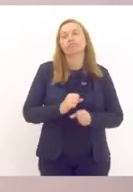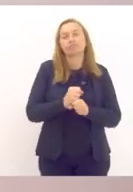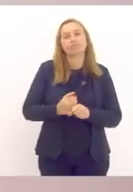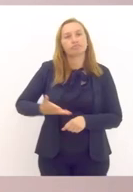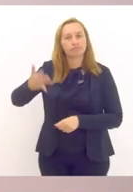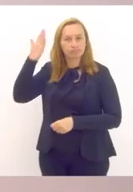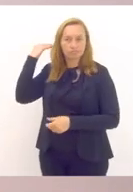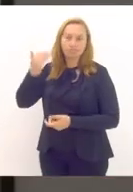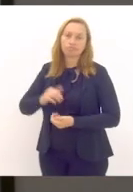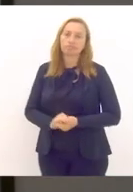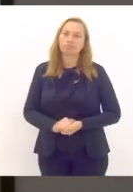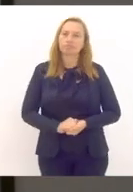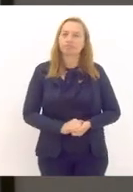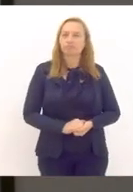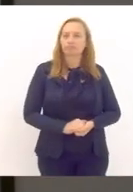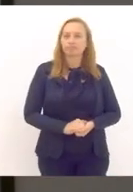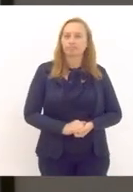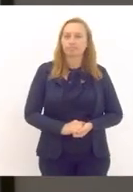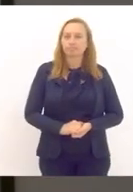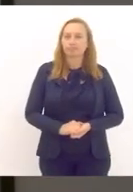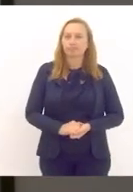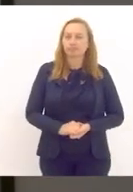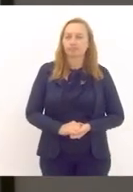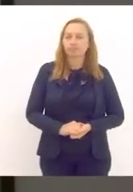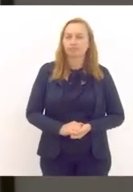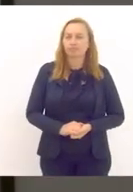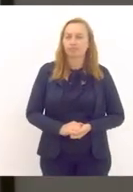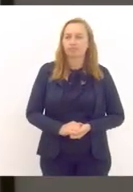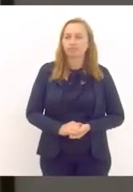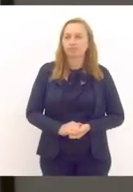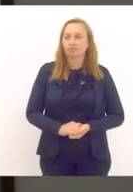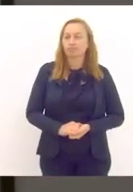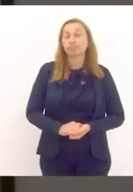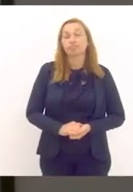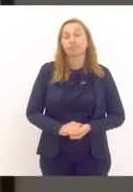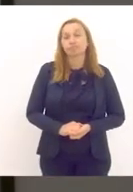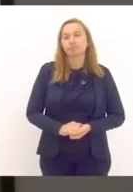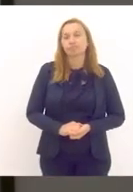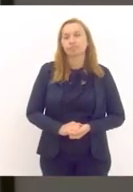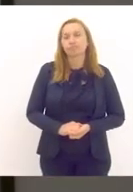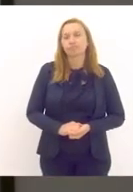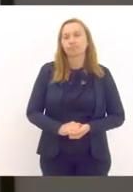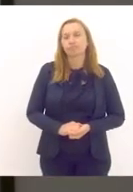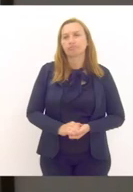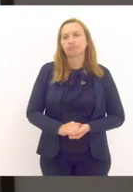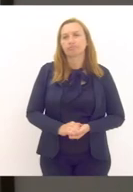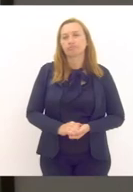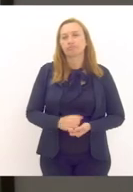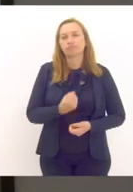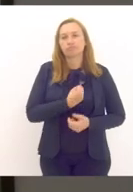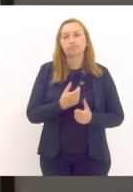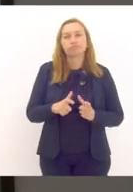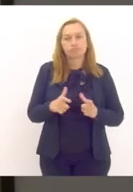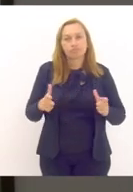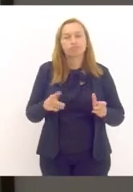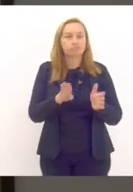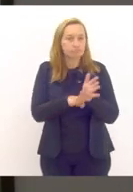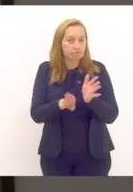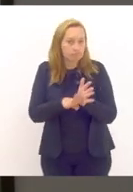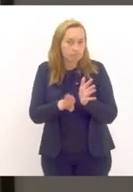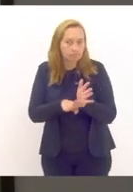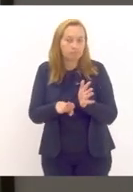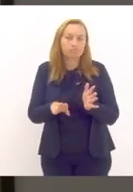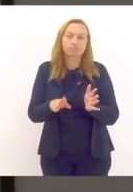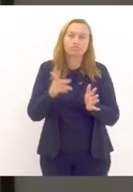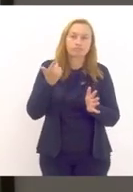passado. Então, esse talvez seja o grande número da despesa, ou seja, nós conseguimos fazer as